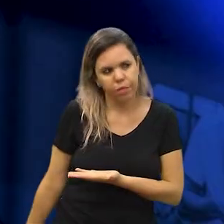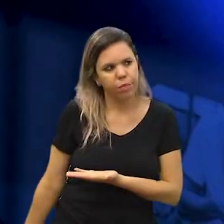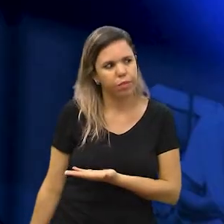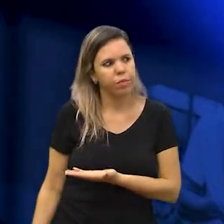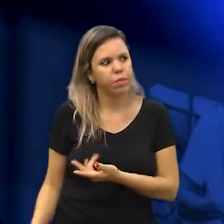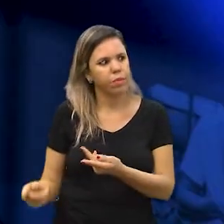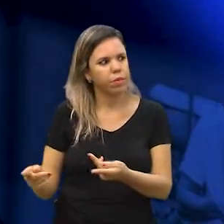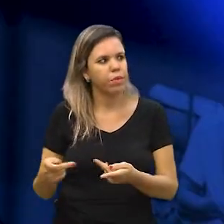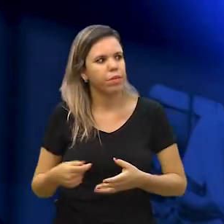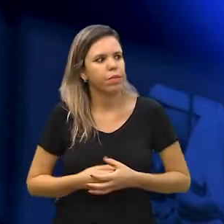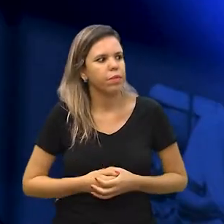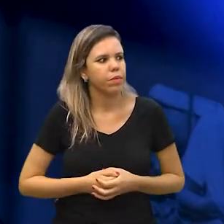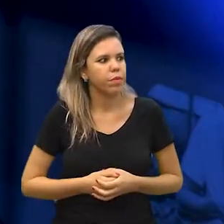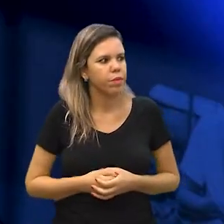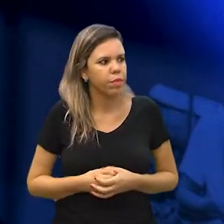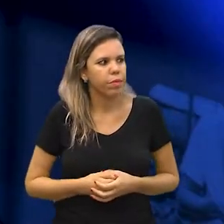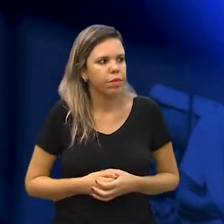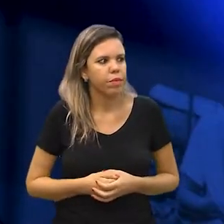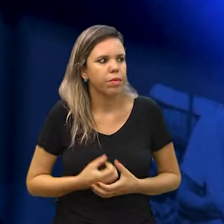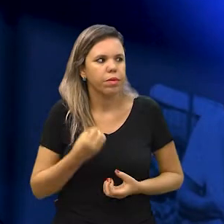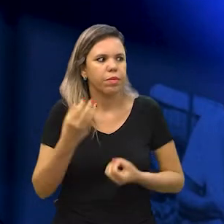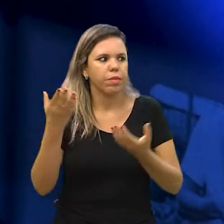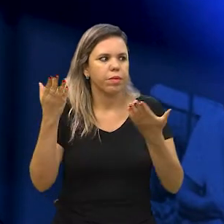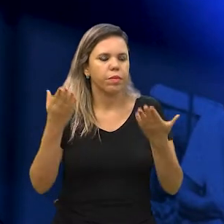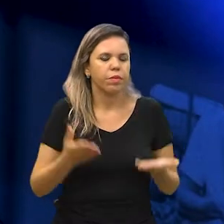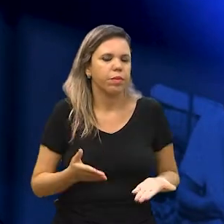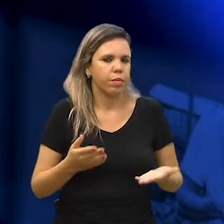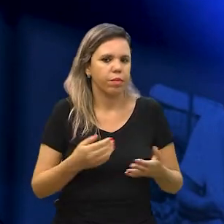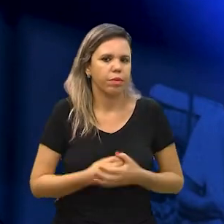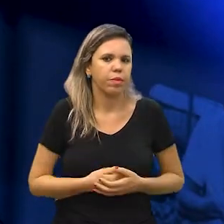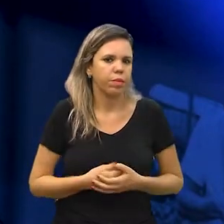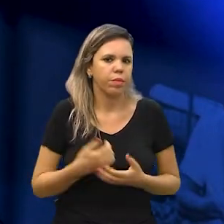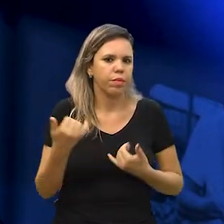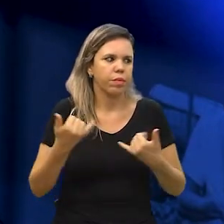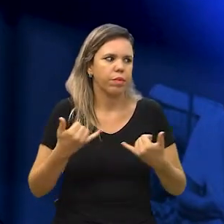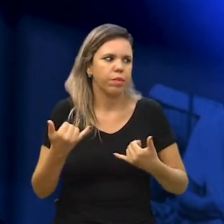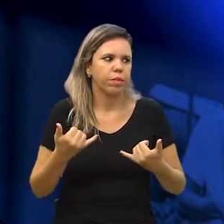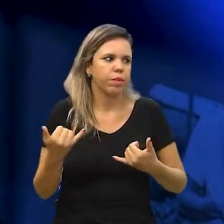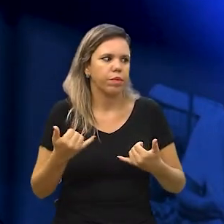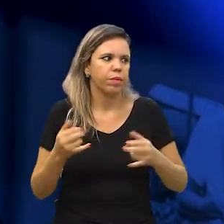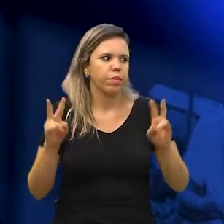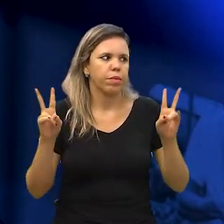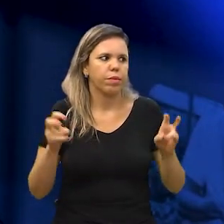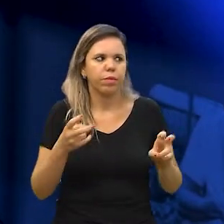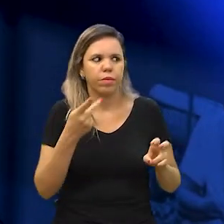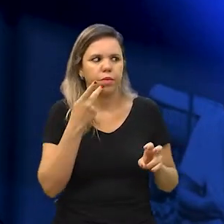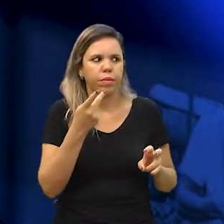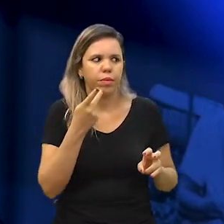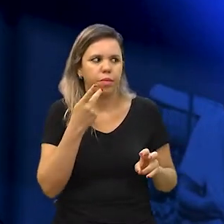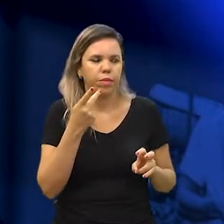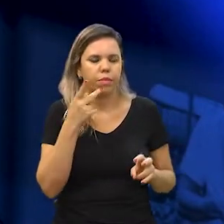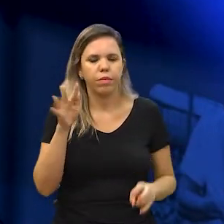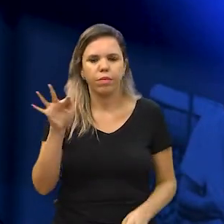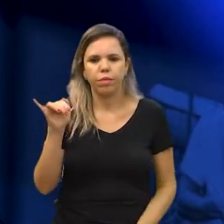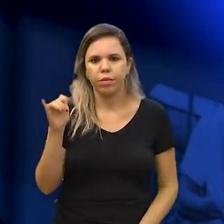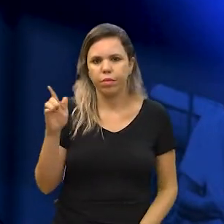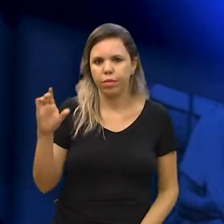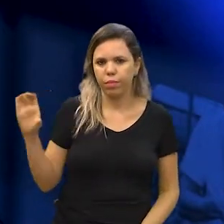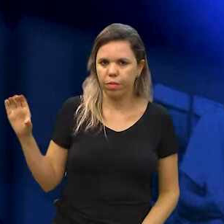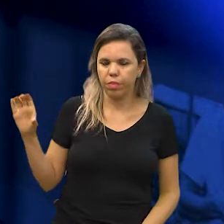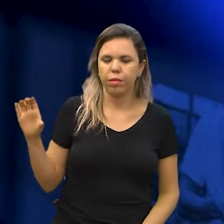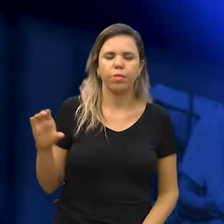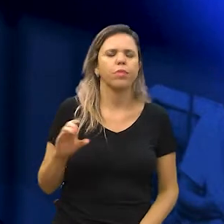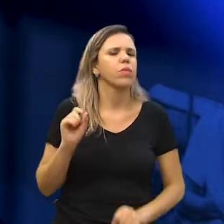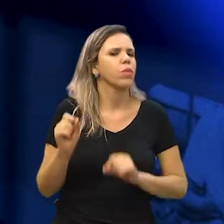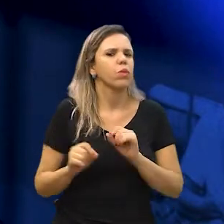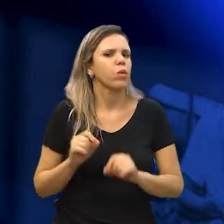ele, o nosso convidado de hoje. Fabrício, seja bem-vindo. Me fala sobre, porque a gente fala sobre fintech,